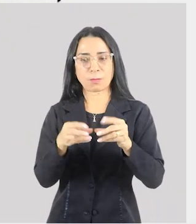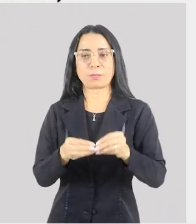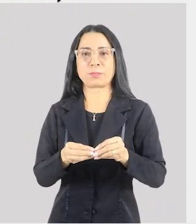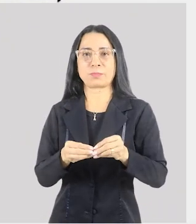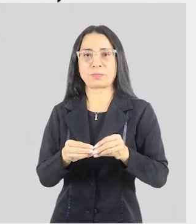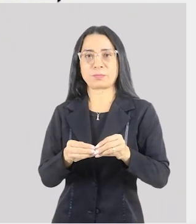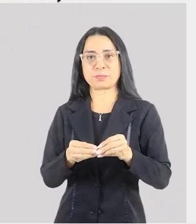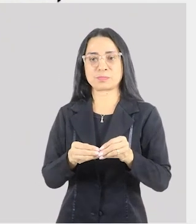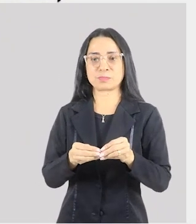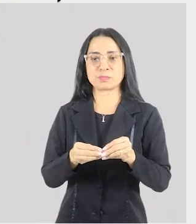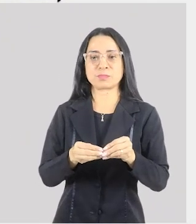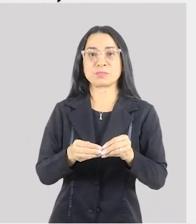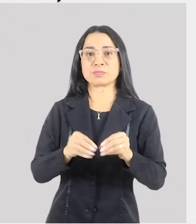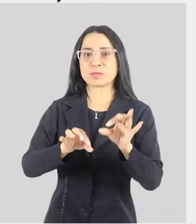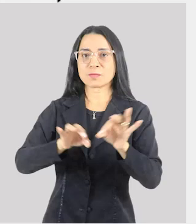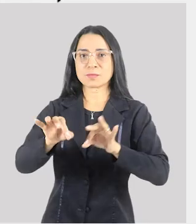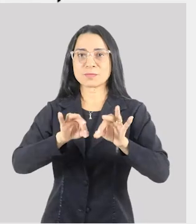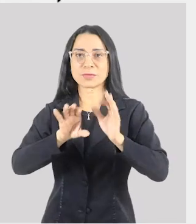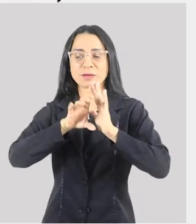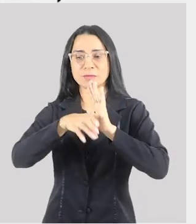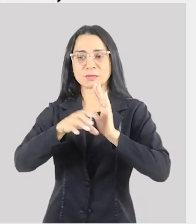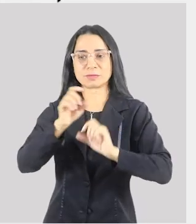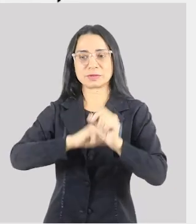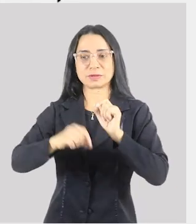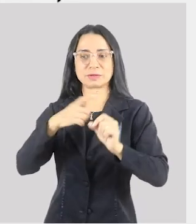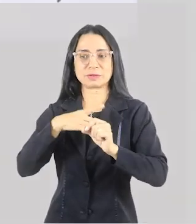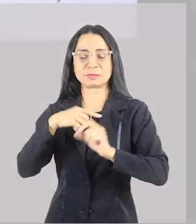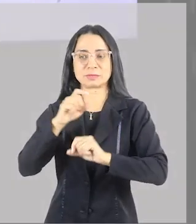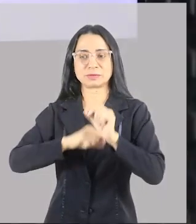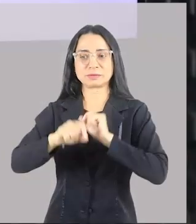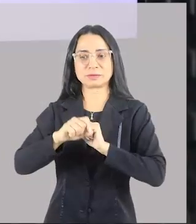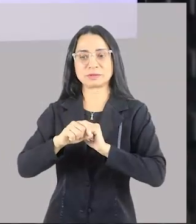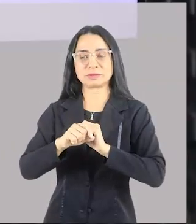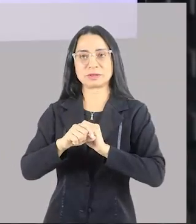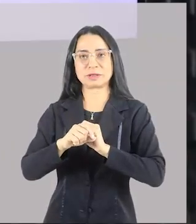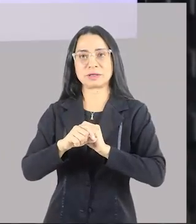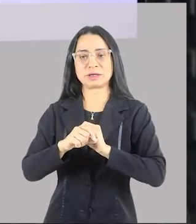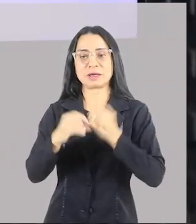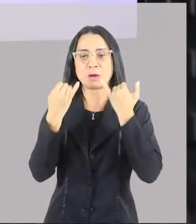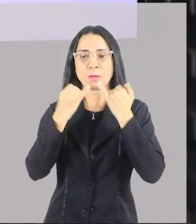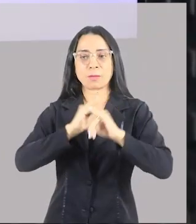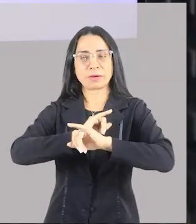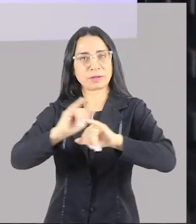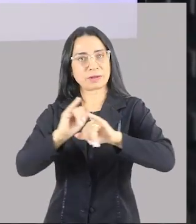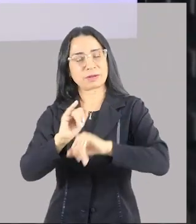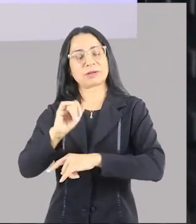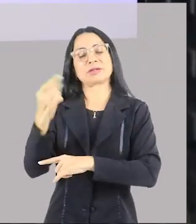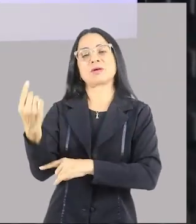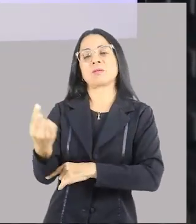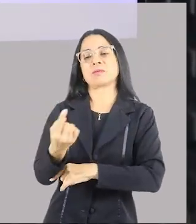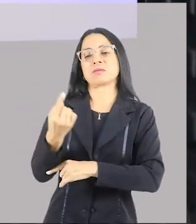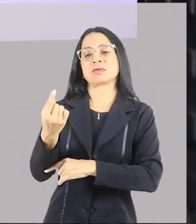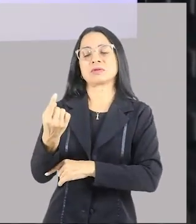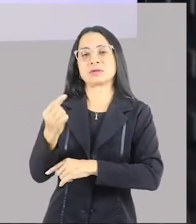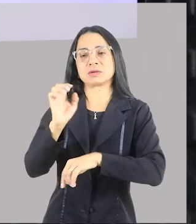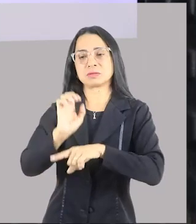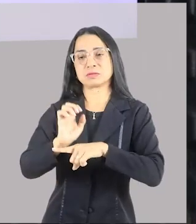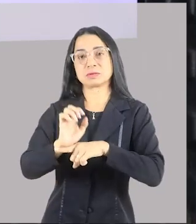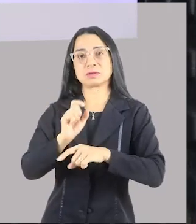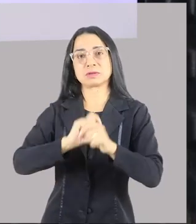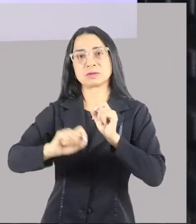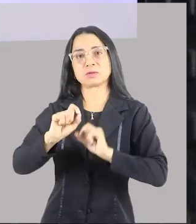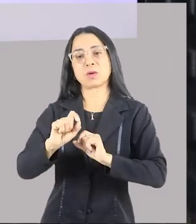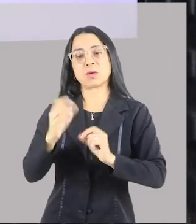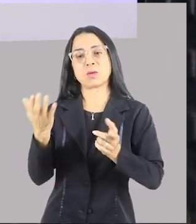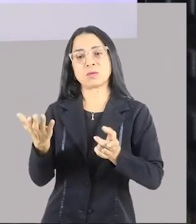nosso conceito, nós temos que o ato administrativo é uma declaração unilateral do Estado ou de quem lhe